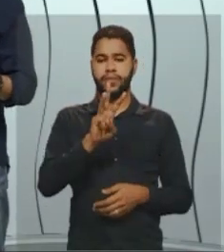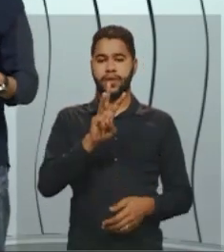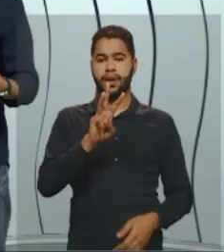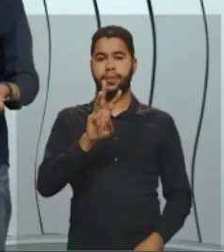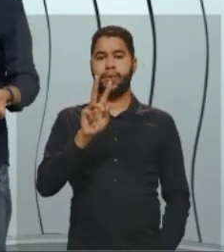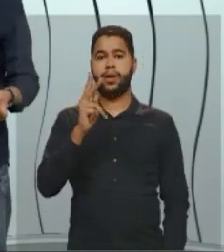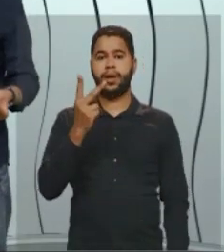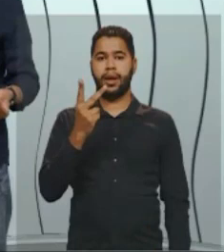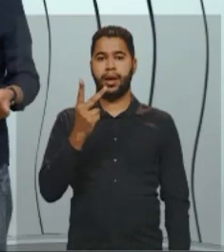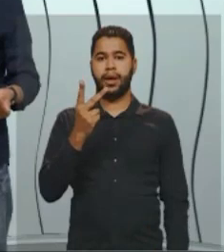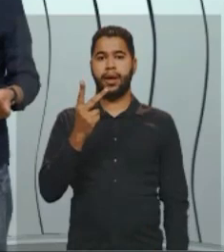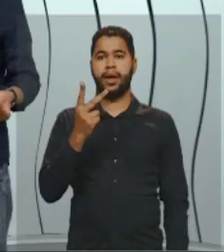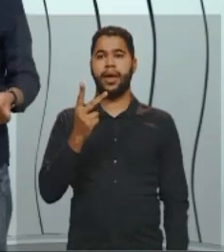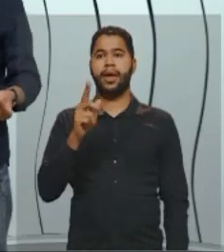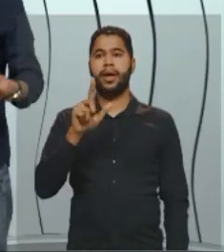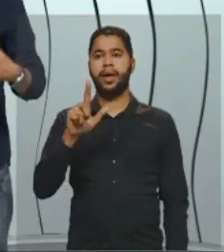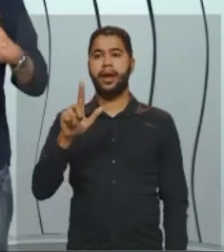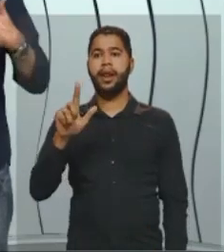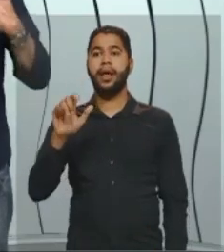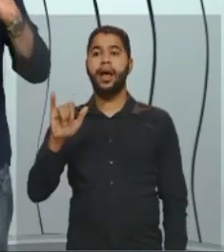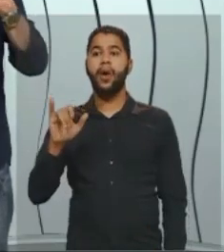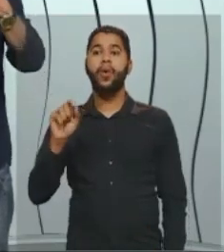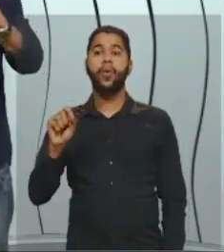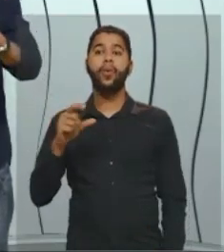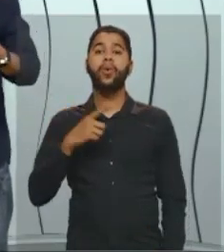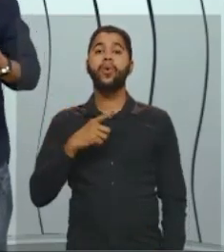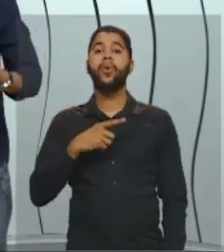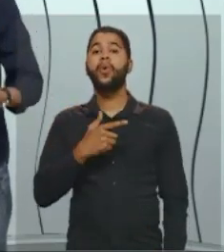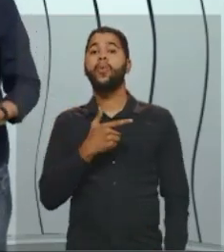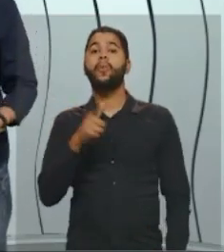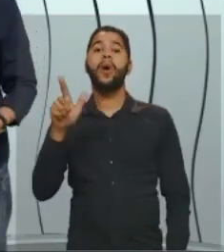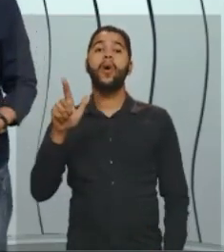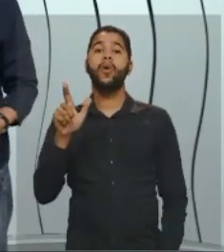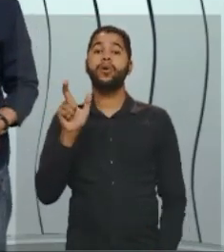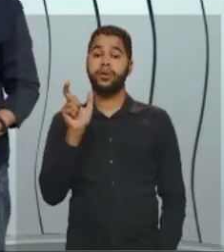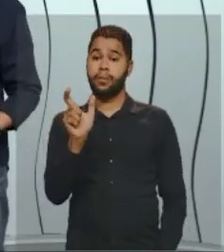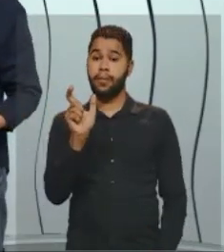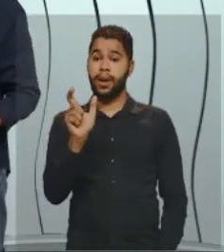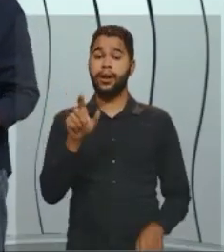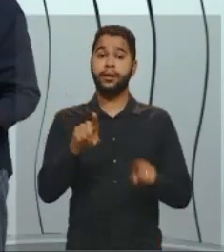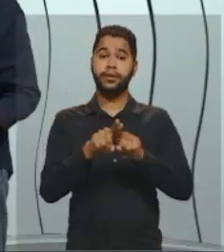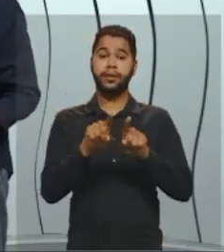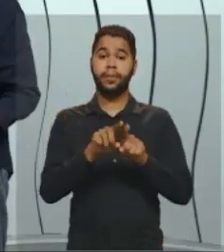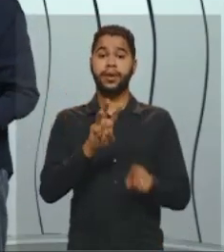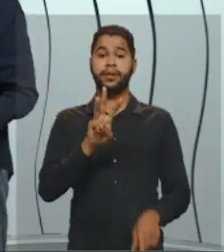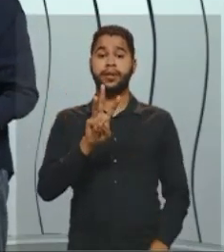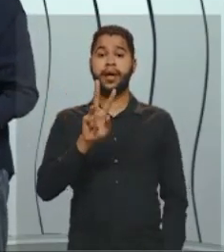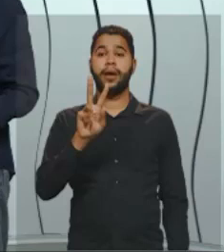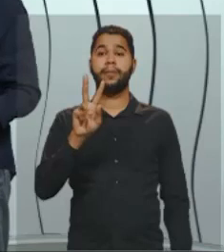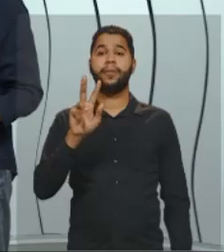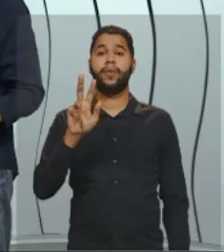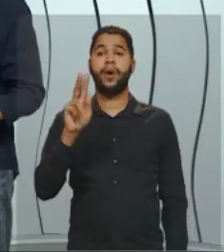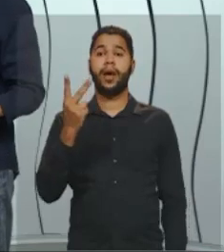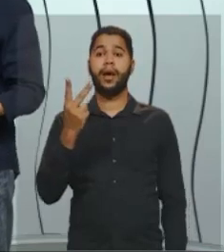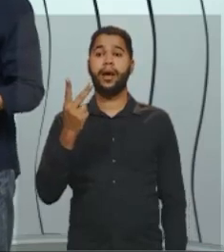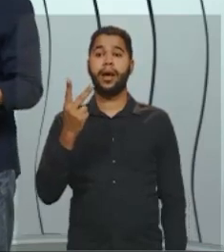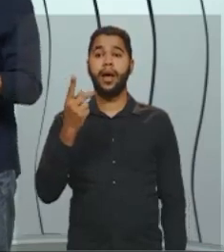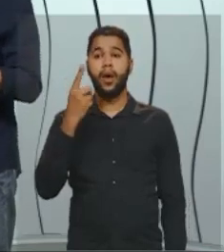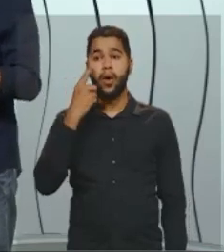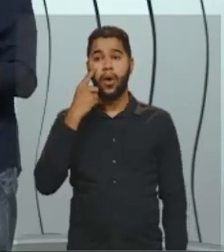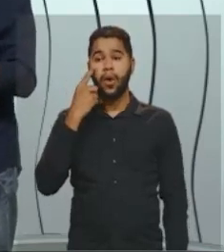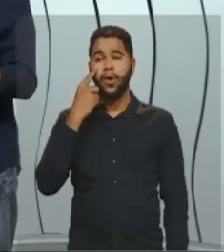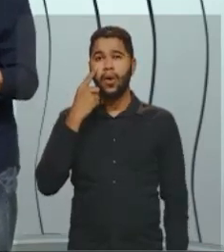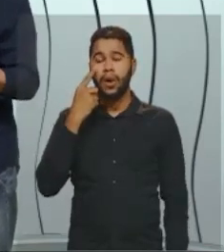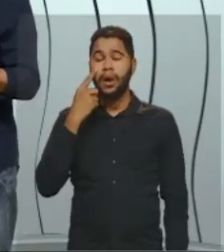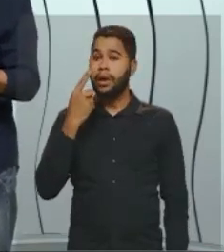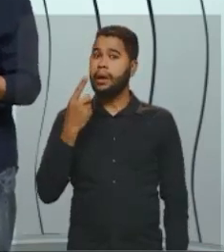W-H-I-L-E, while, o Google conheceu uma outra palavra que começa com W-H, que é wheelchair. Olha aqui,